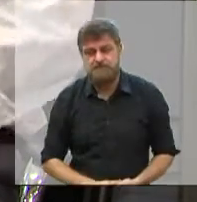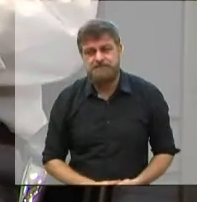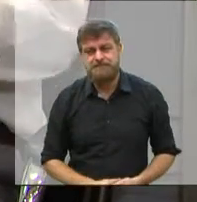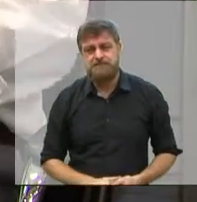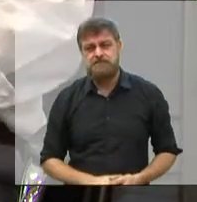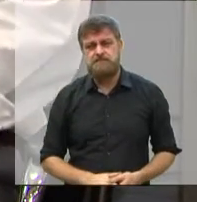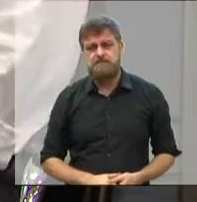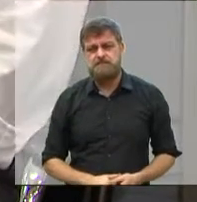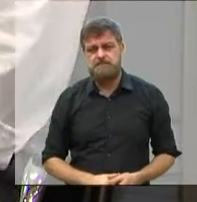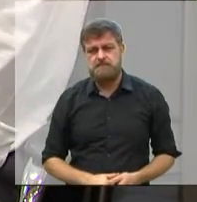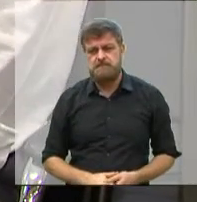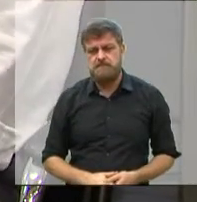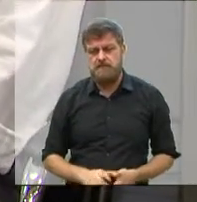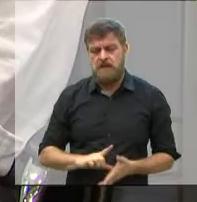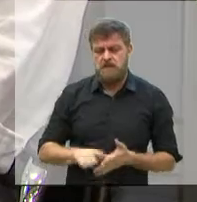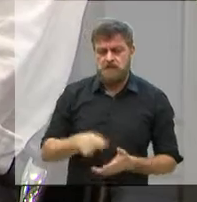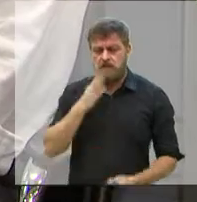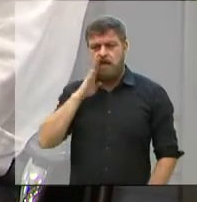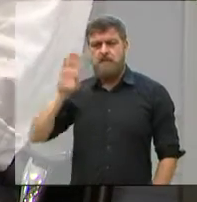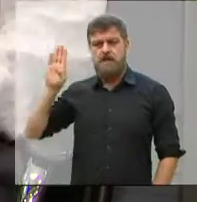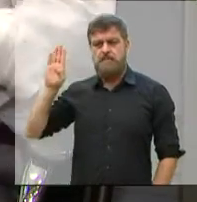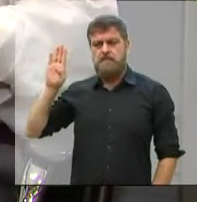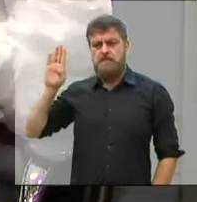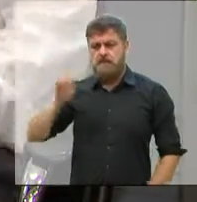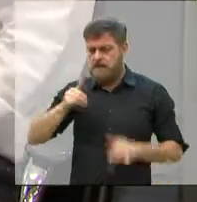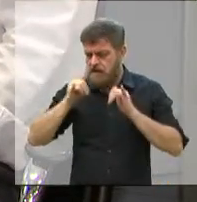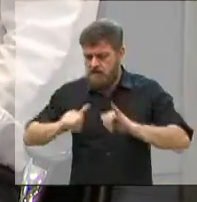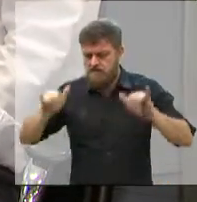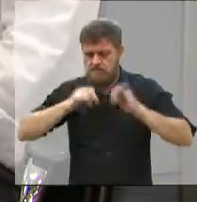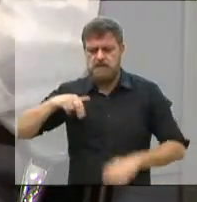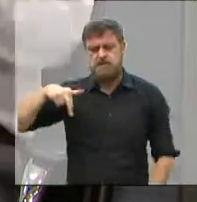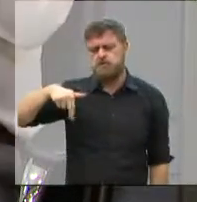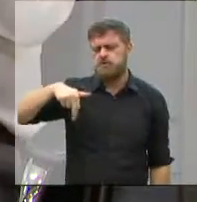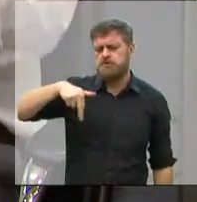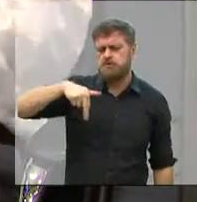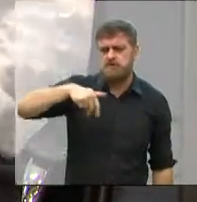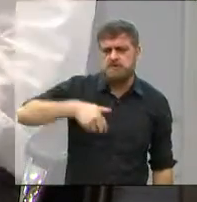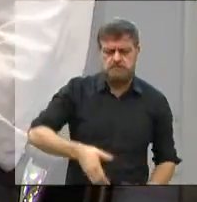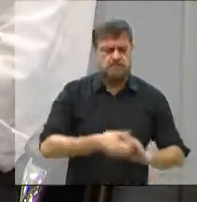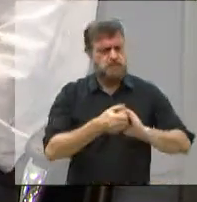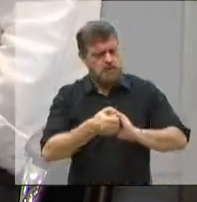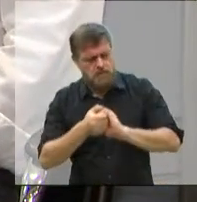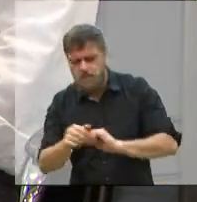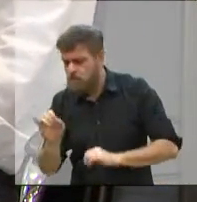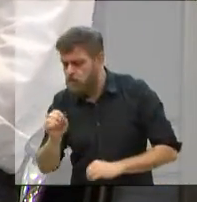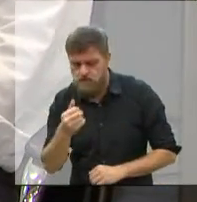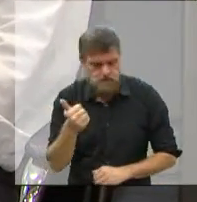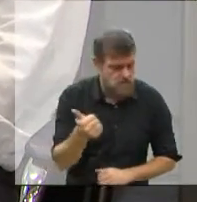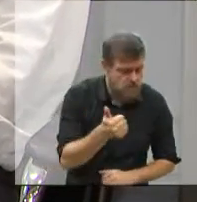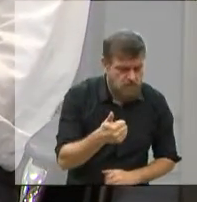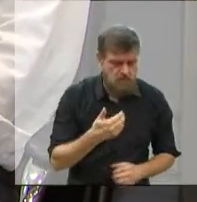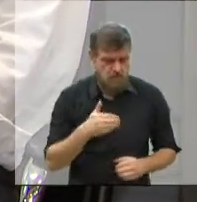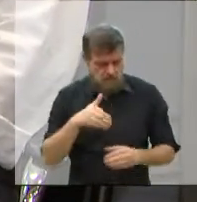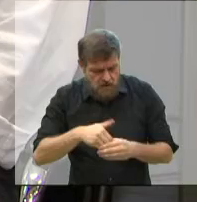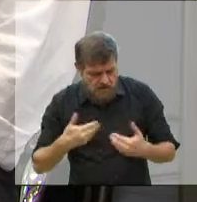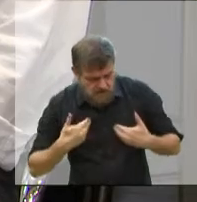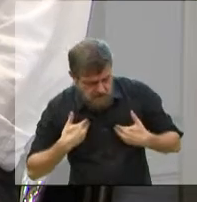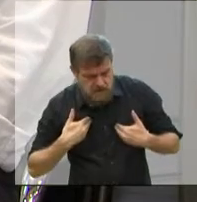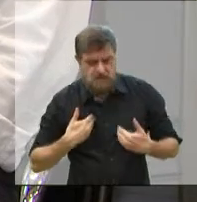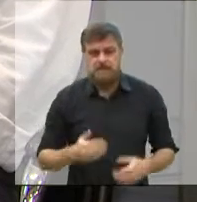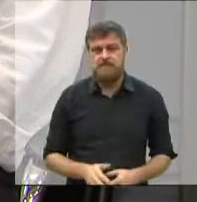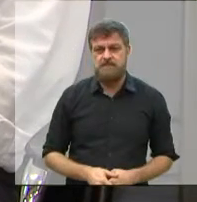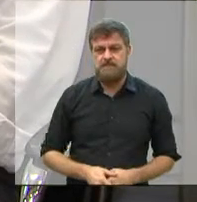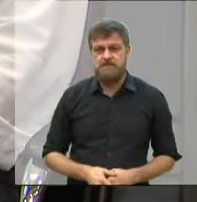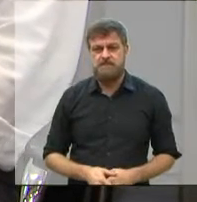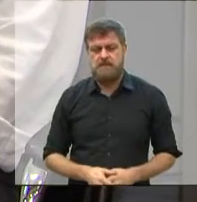E fui para a eleição, fazia campanha a pé, andando, cumprimentando. E fui para a